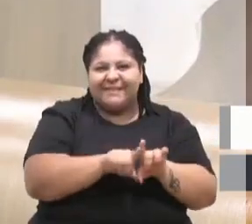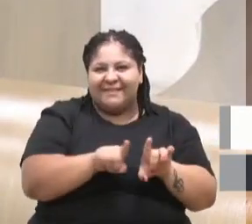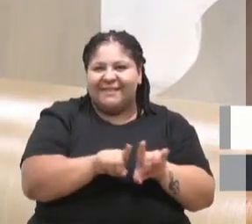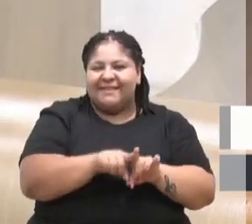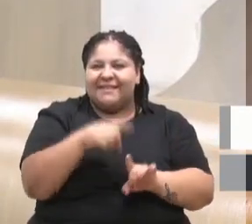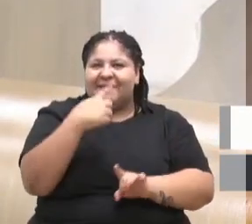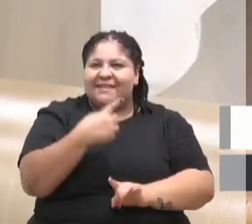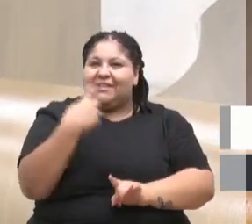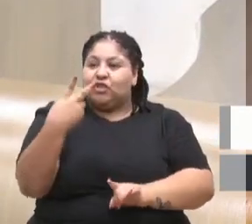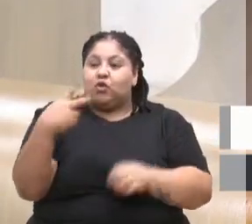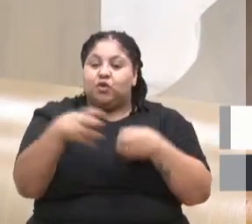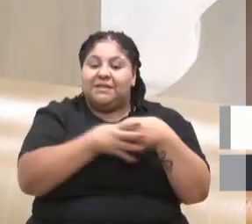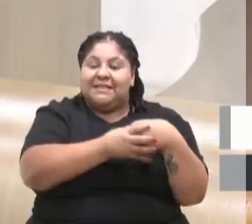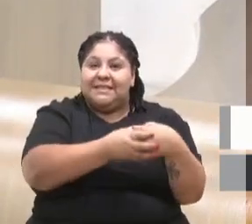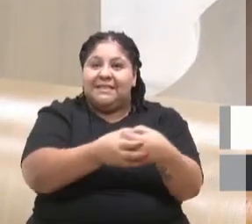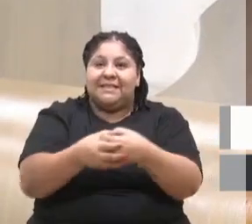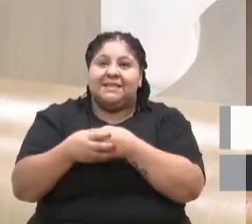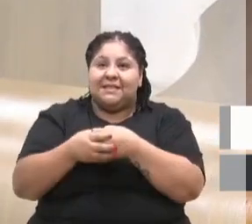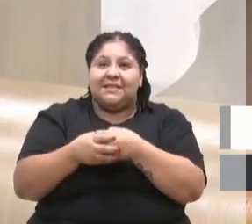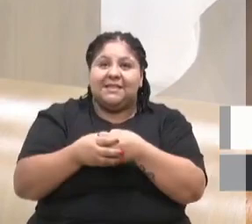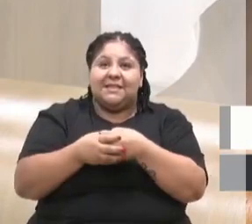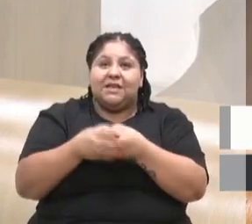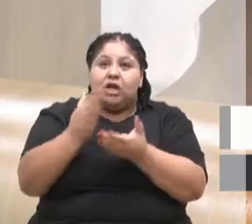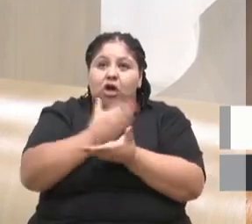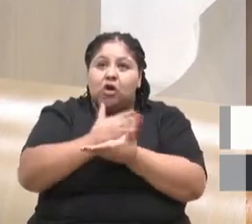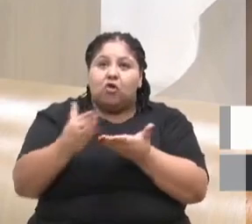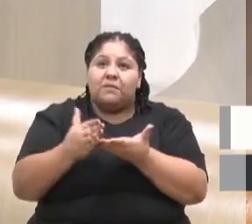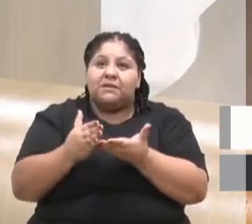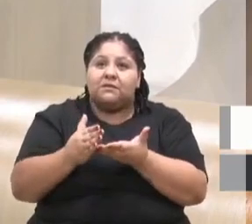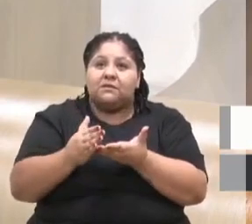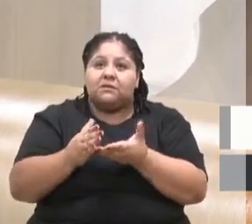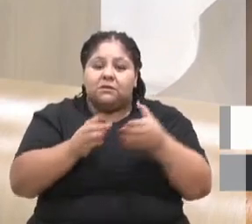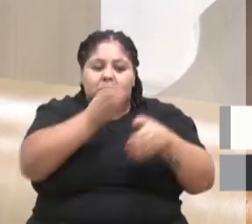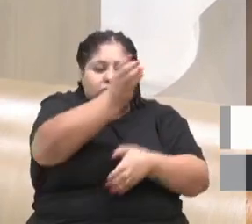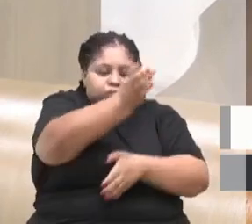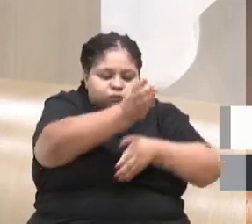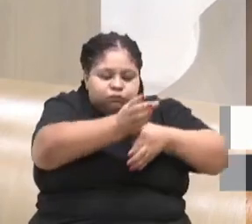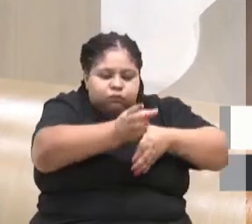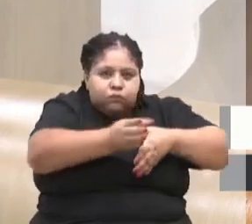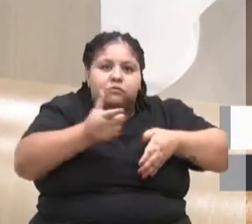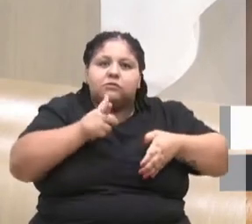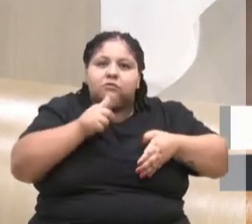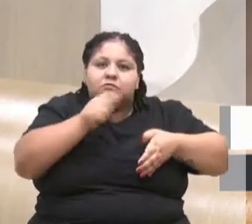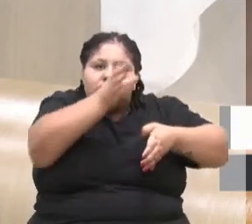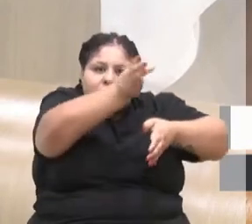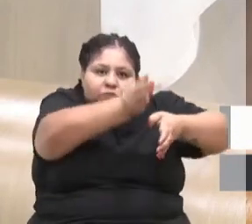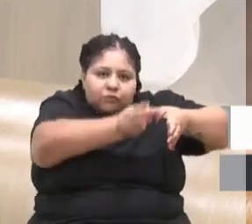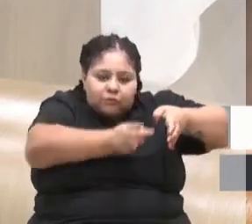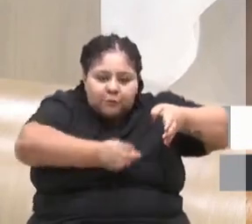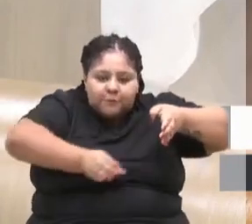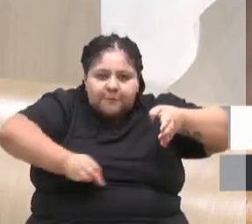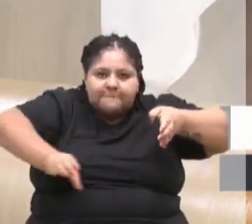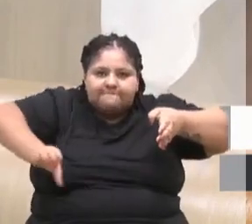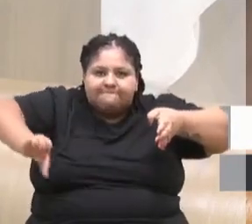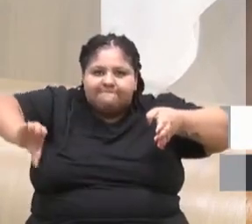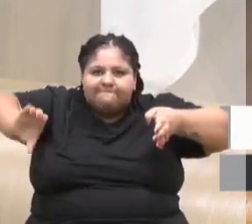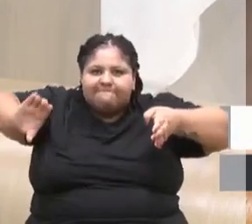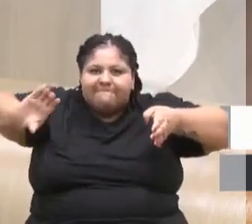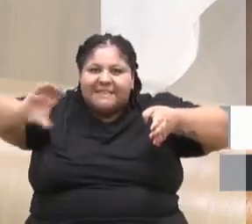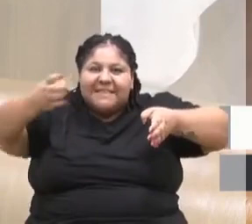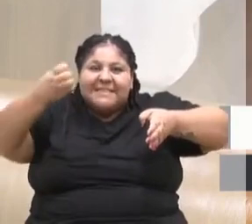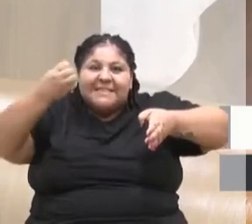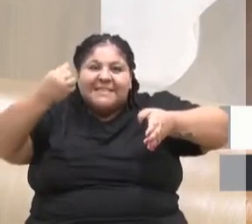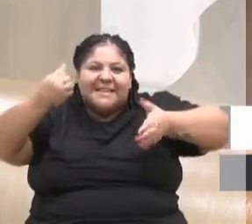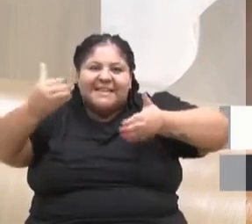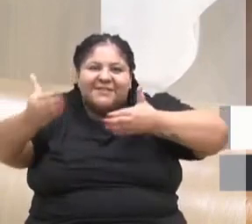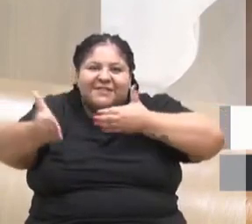12 equipes abrindo canalizações todos os dias e 6 fechando. A matemática não